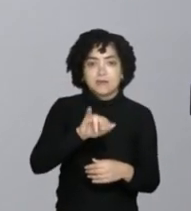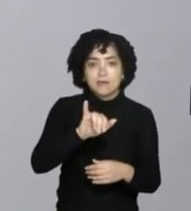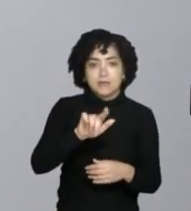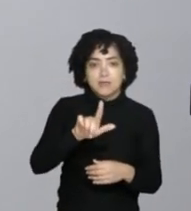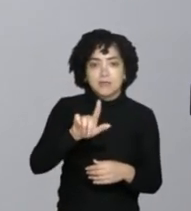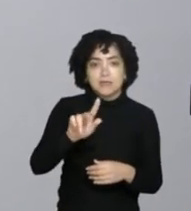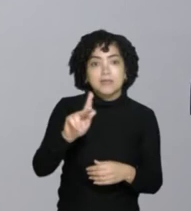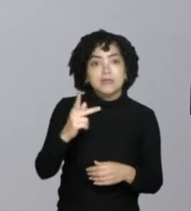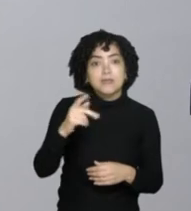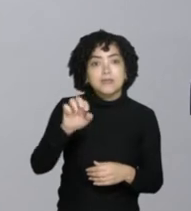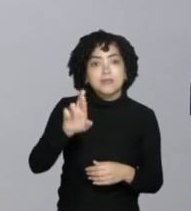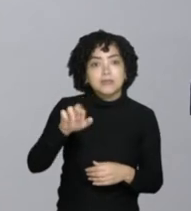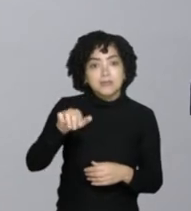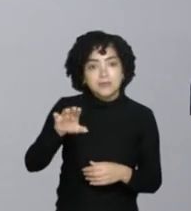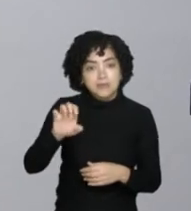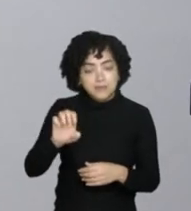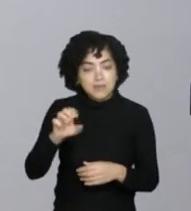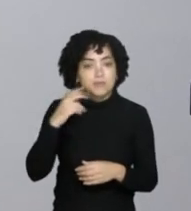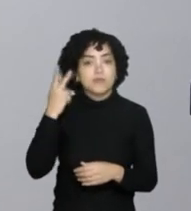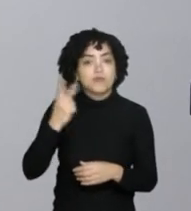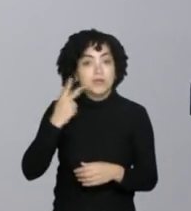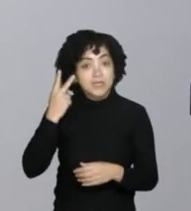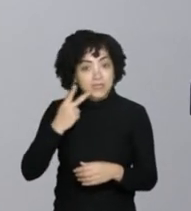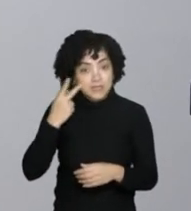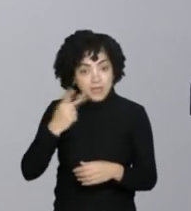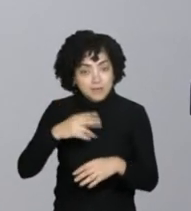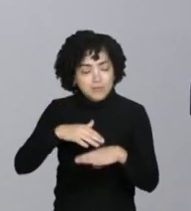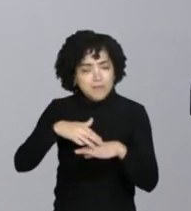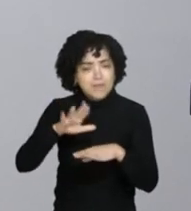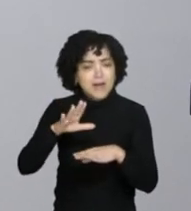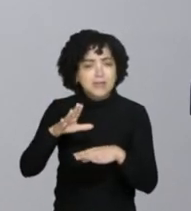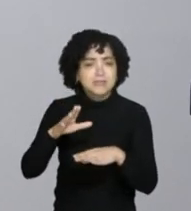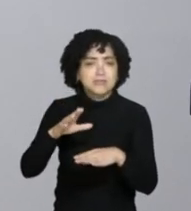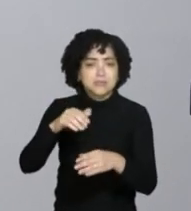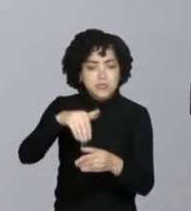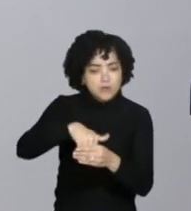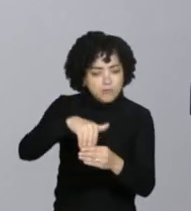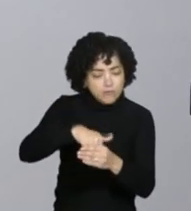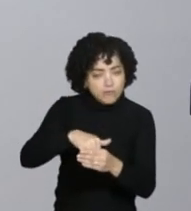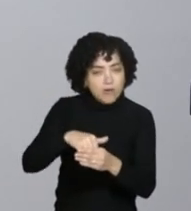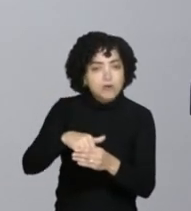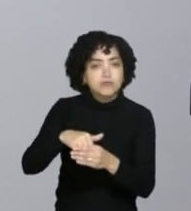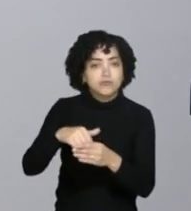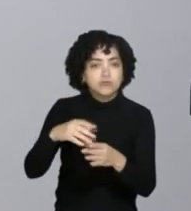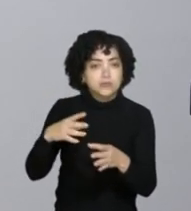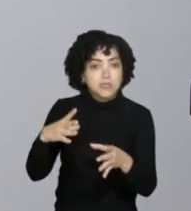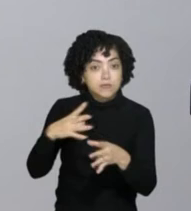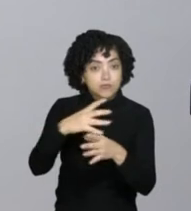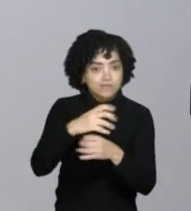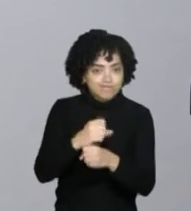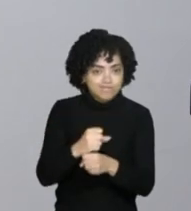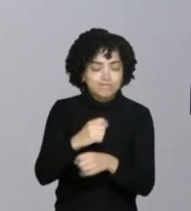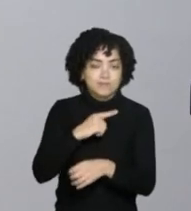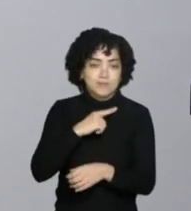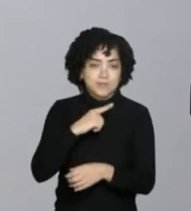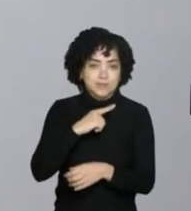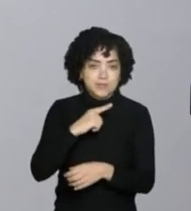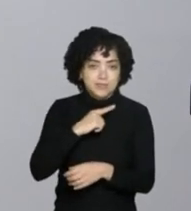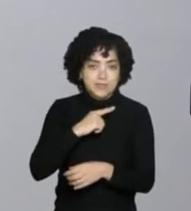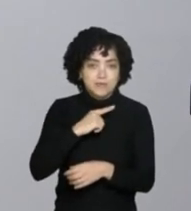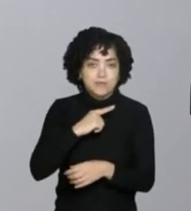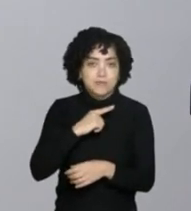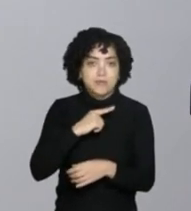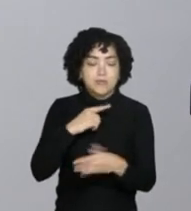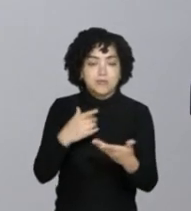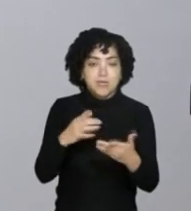foi nosso vereador mais votado lá do município de Brusque, que hoje reside na Vanço Gana. Na próxima igreja, são poucas